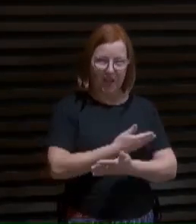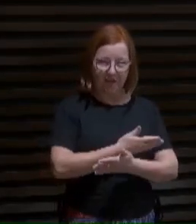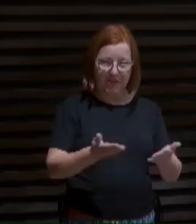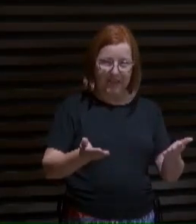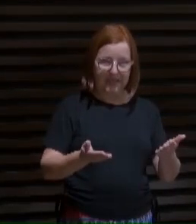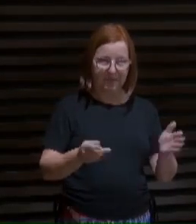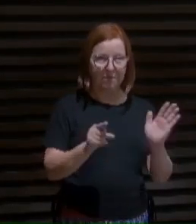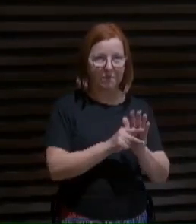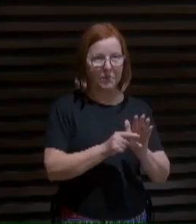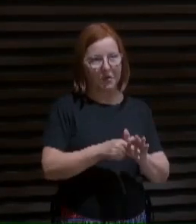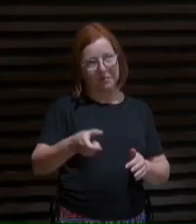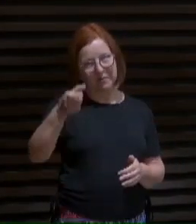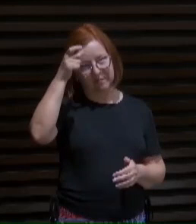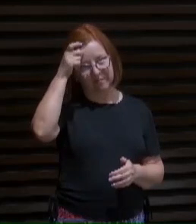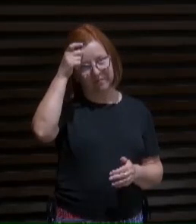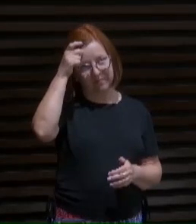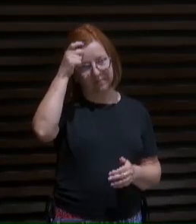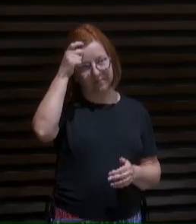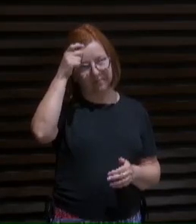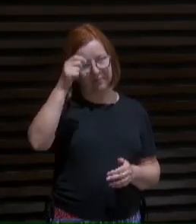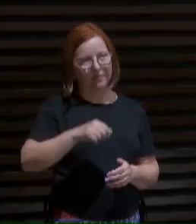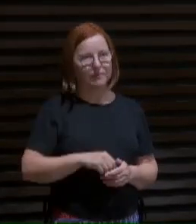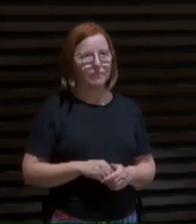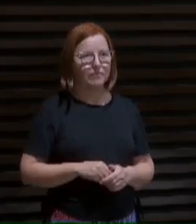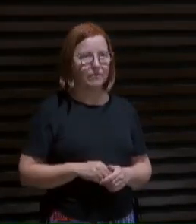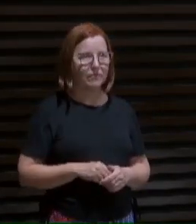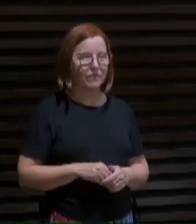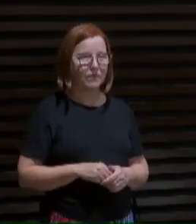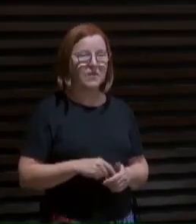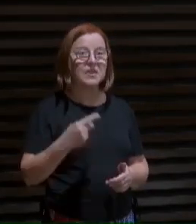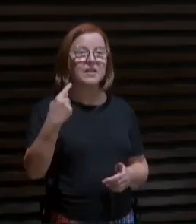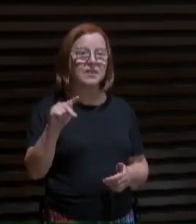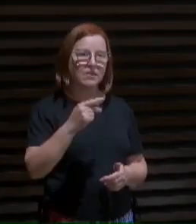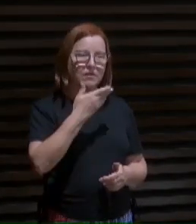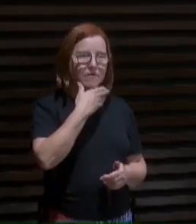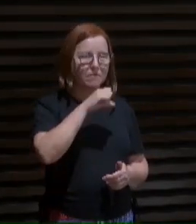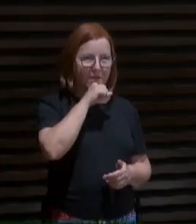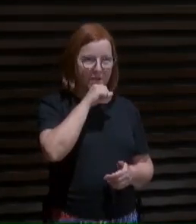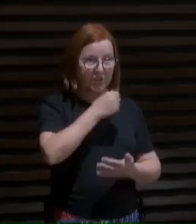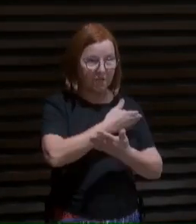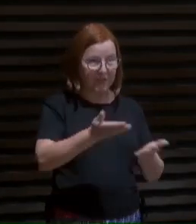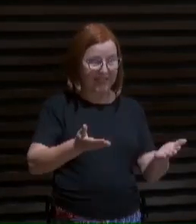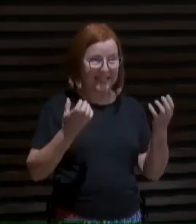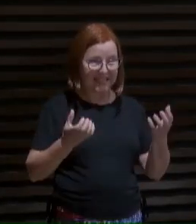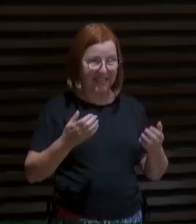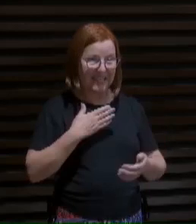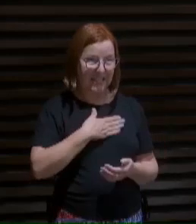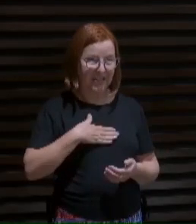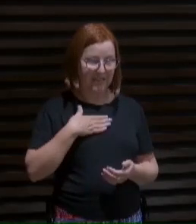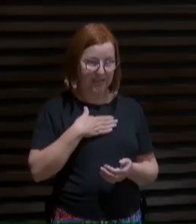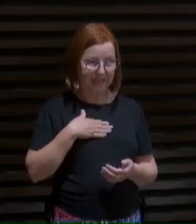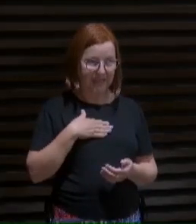do diabo, que é vosso pai, e quereis